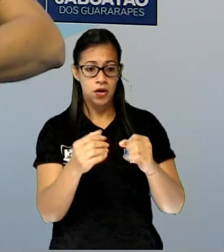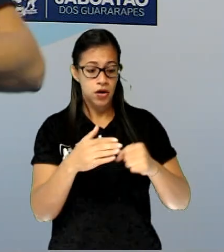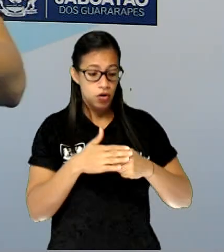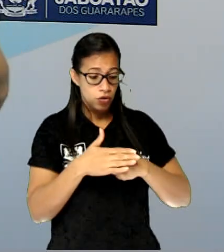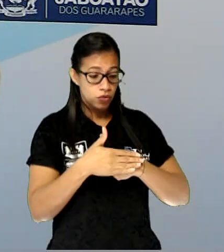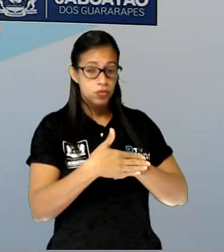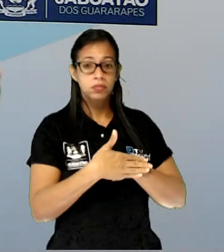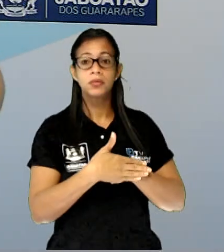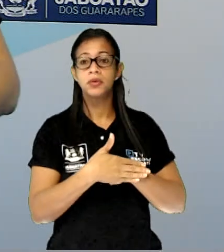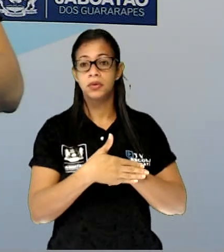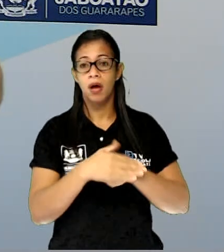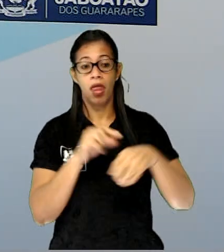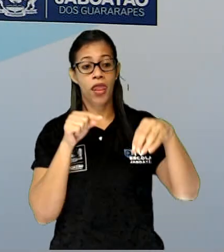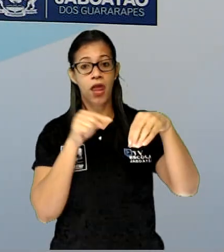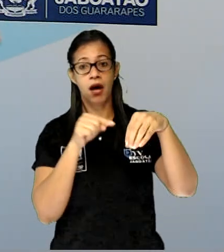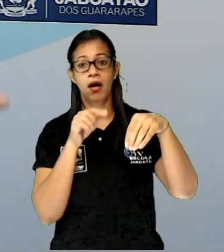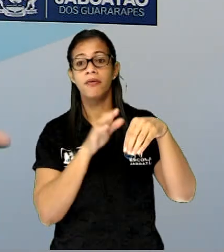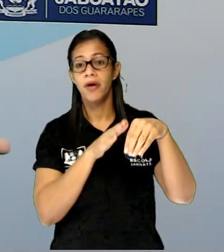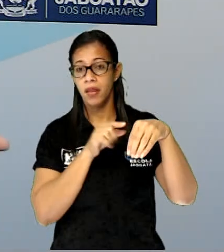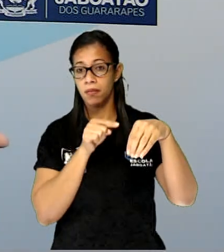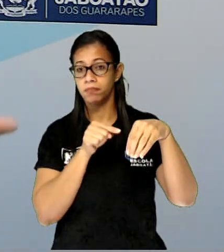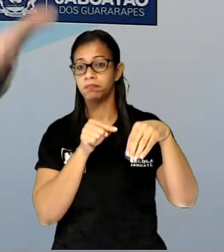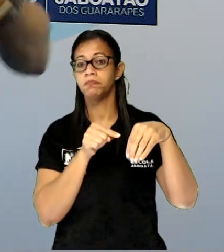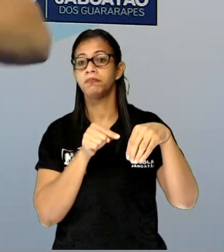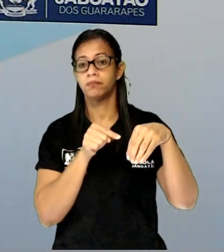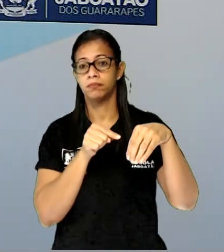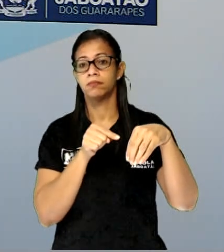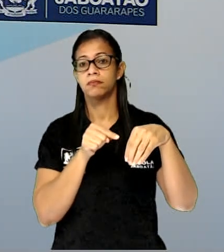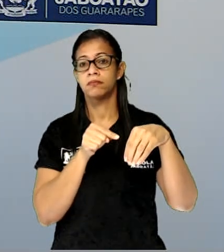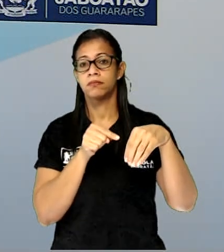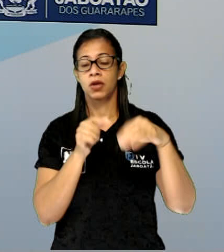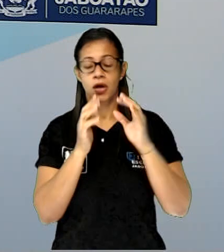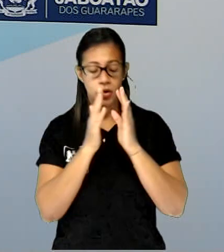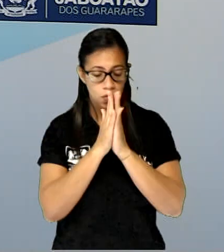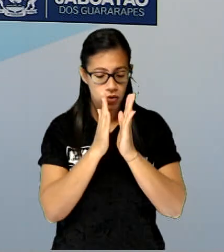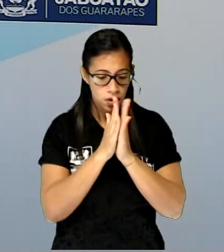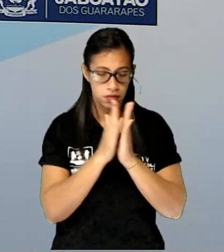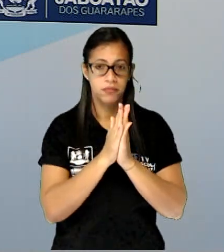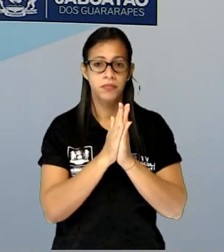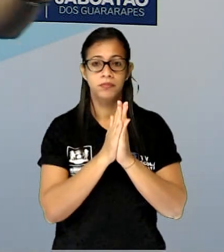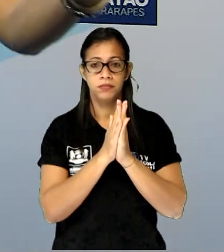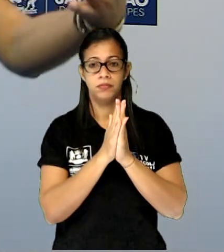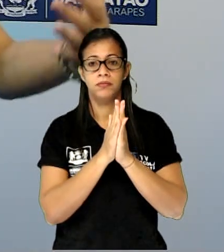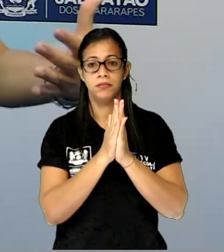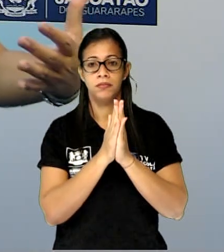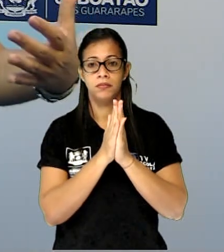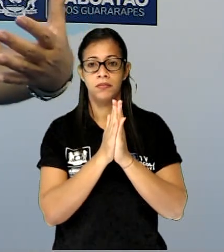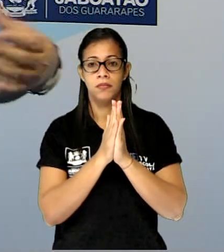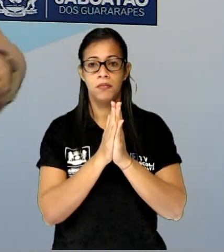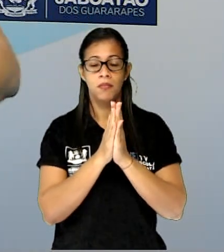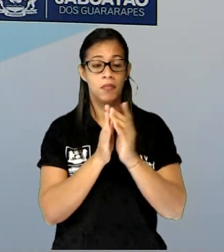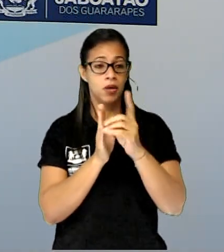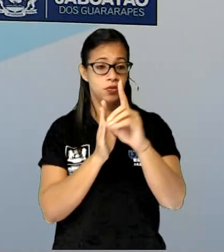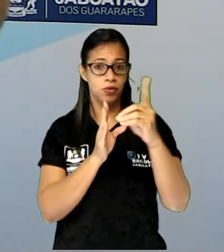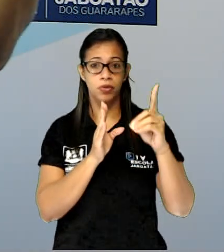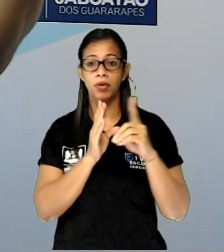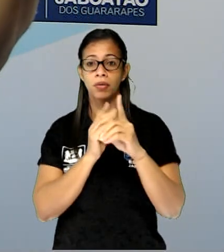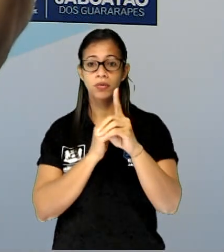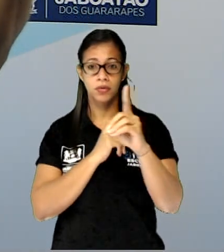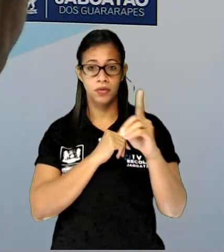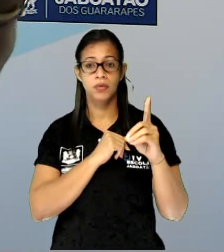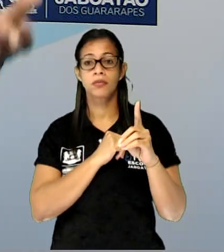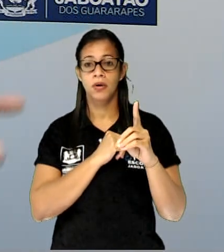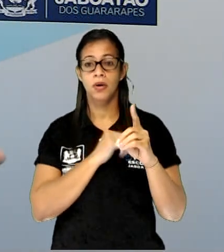relação com os seus deuses, com as suas divindades, para que as mulheres do clã, as mulheres do grupo,